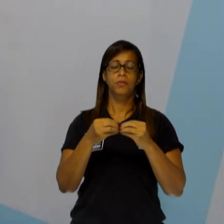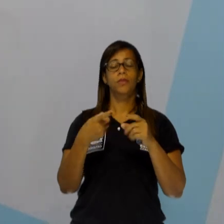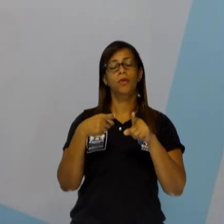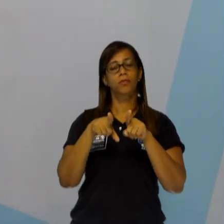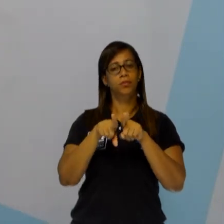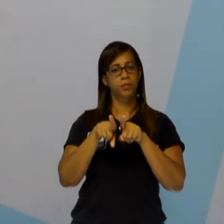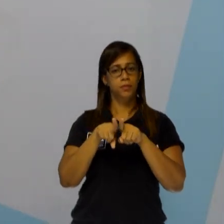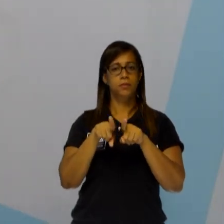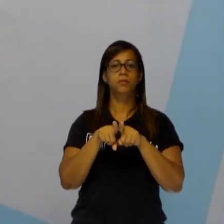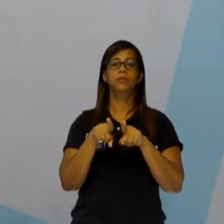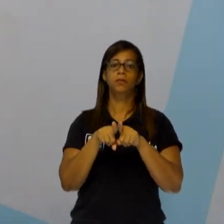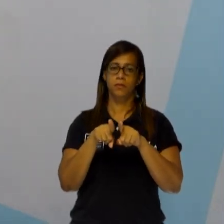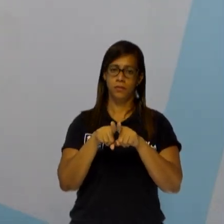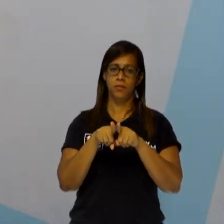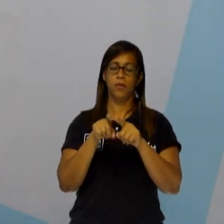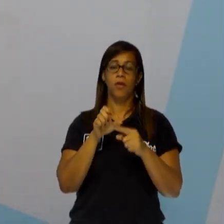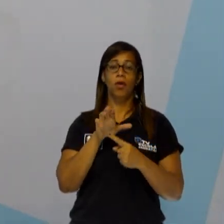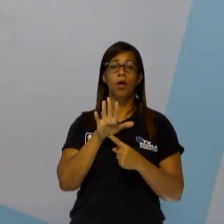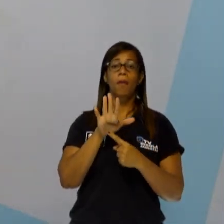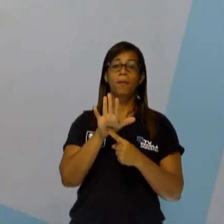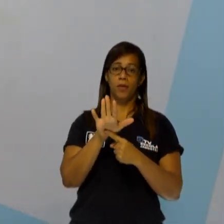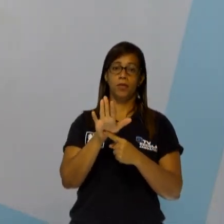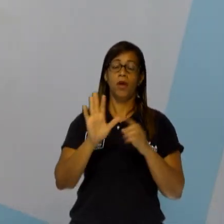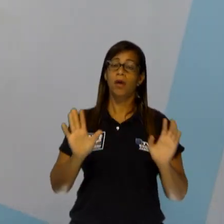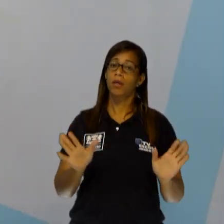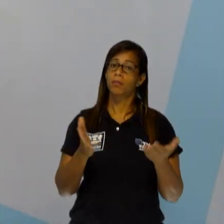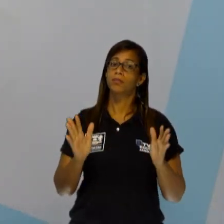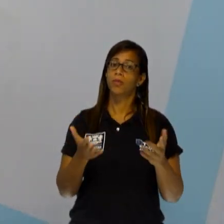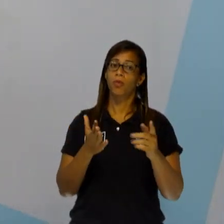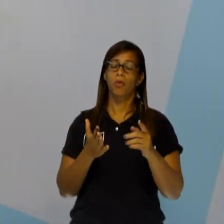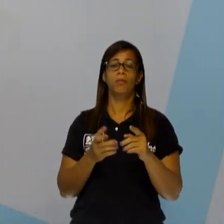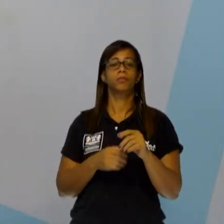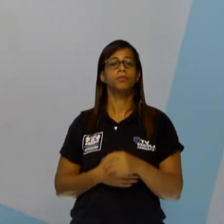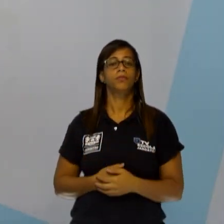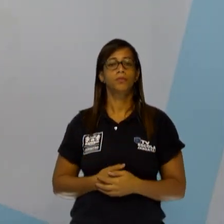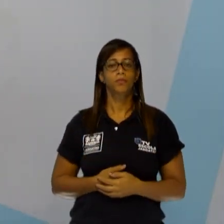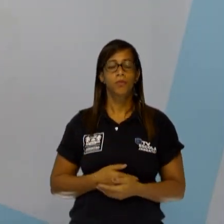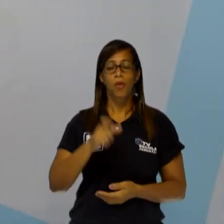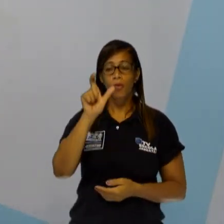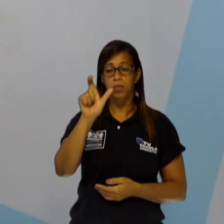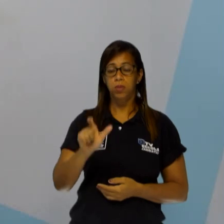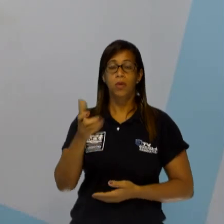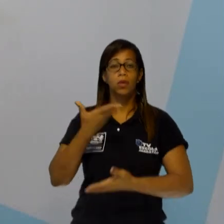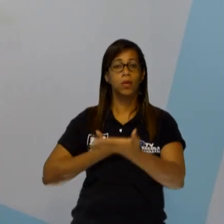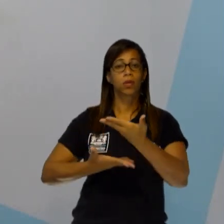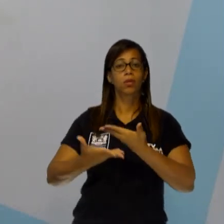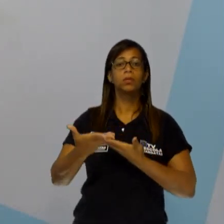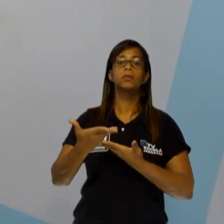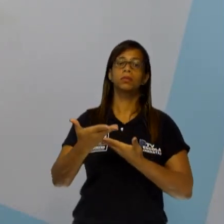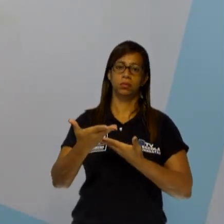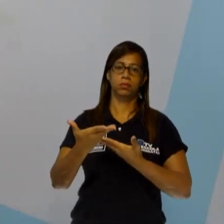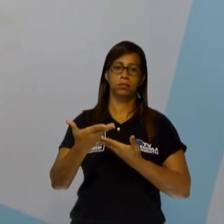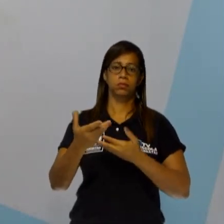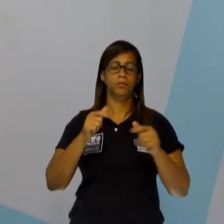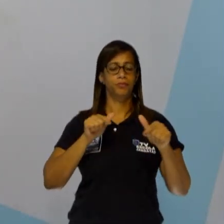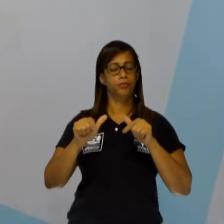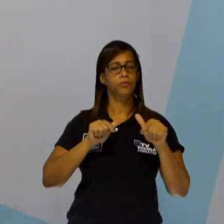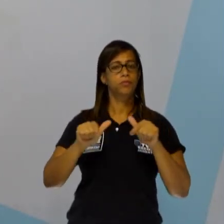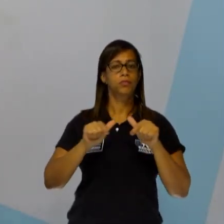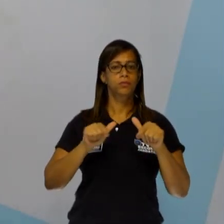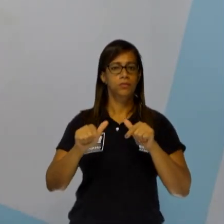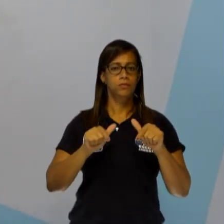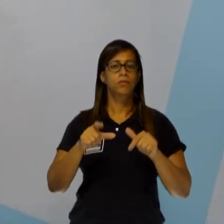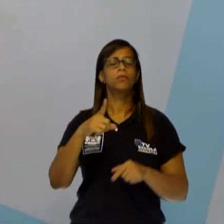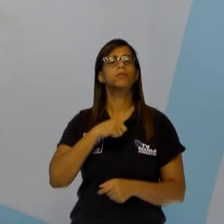por fim, ele também faz a indicação, olha aqui, ó, estimular o interlocutor à leitura da obra. Ou seja, nós temos